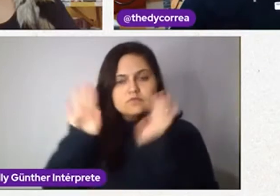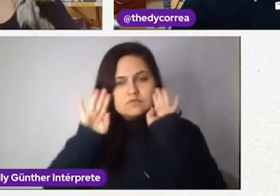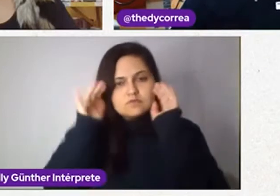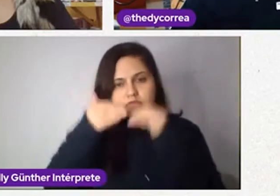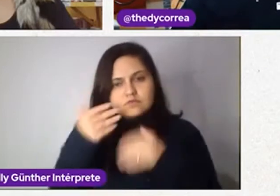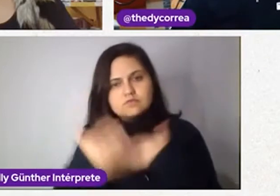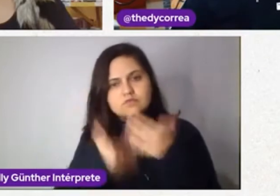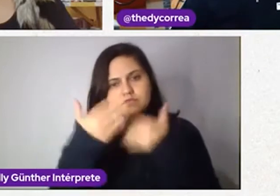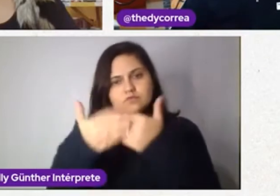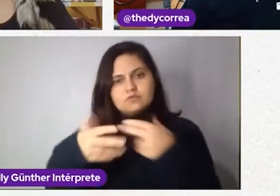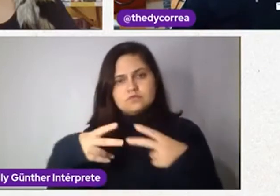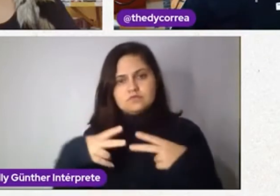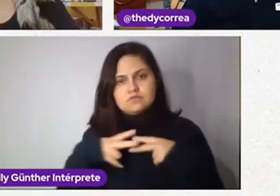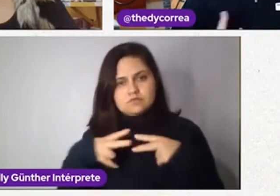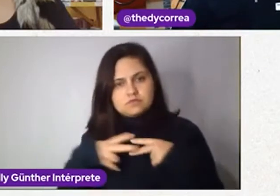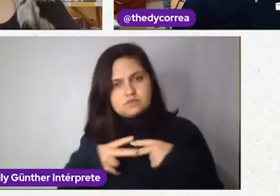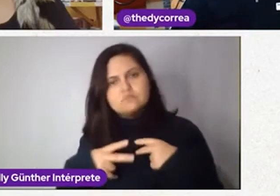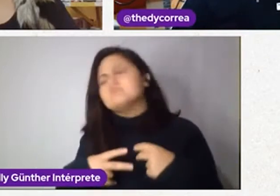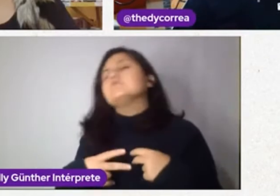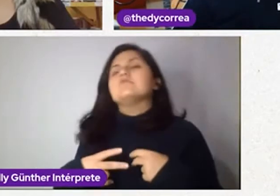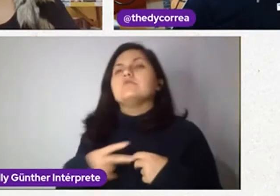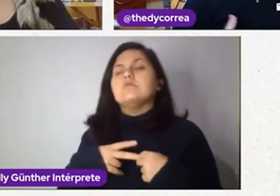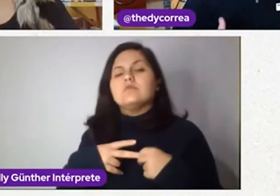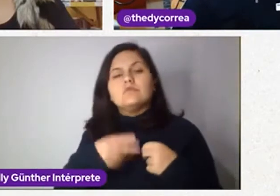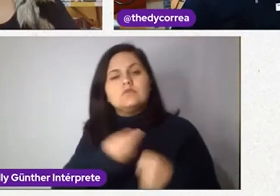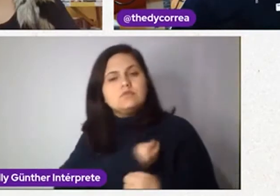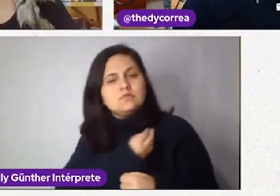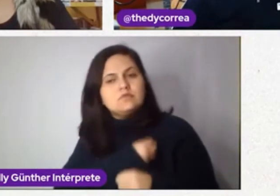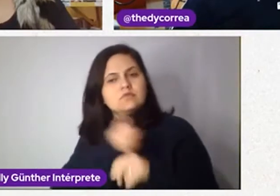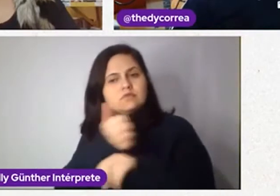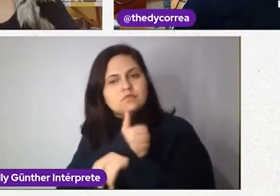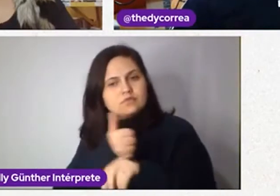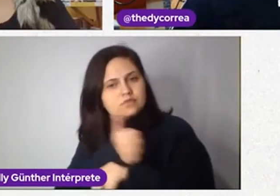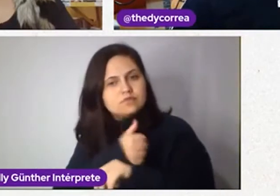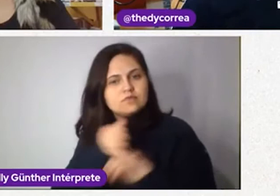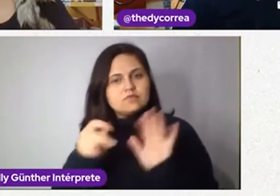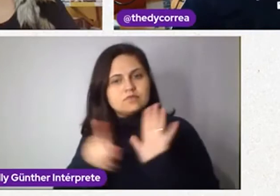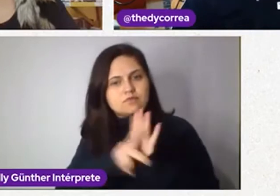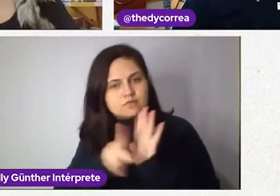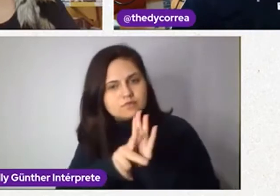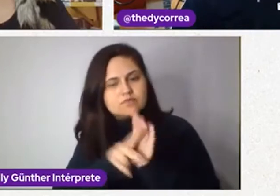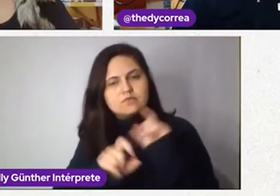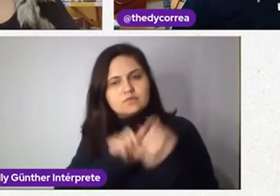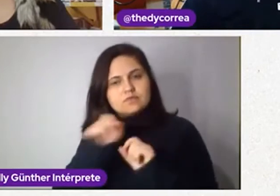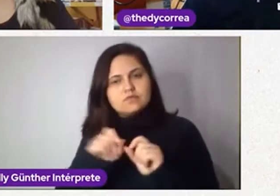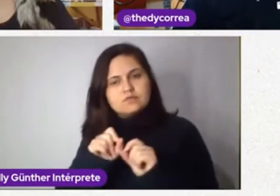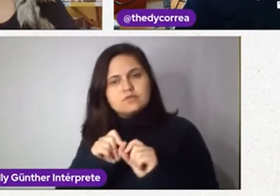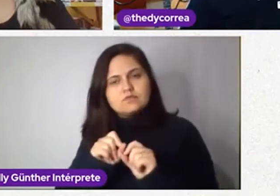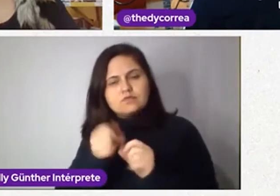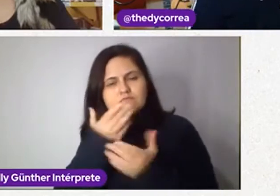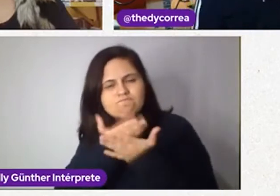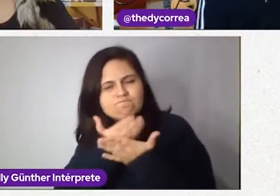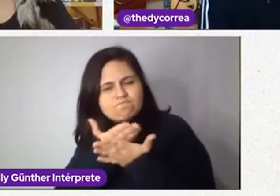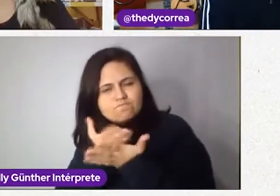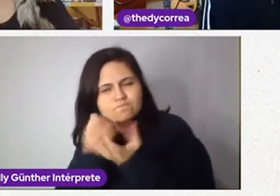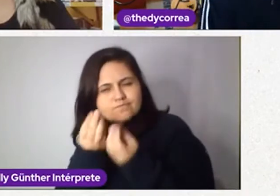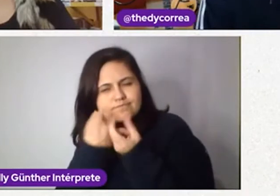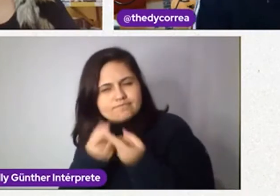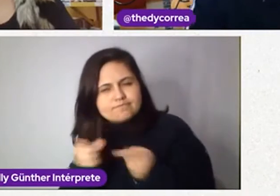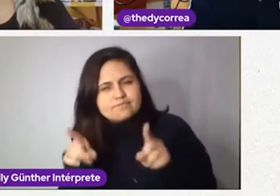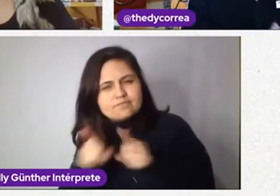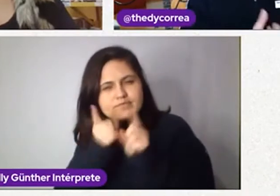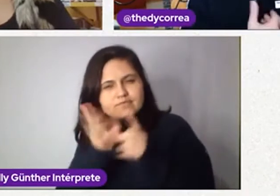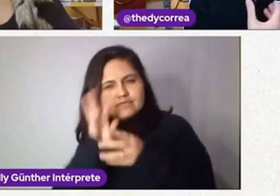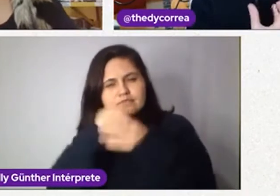desenvolvimento pessoal, para carreira, para propósito, estudei muito a questão da música no